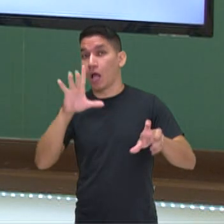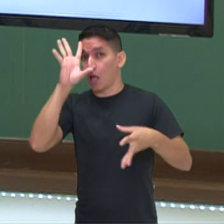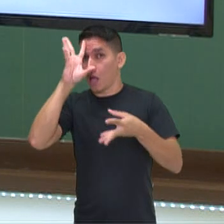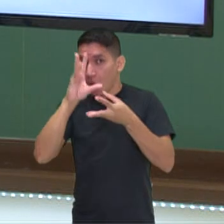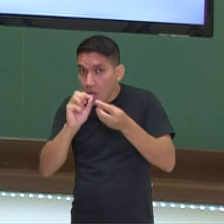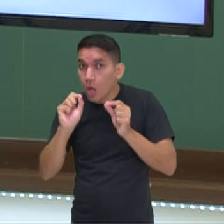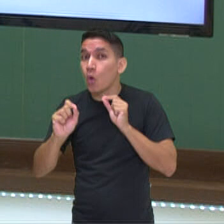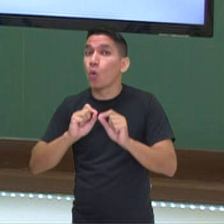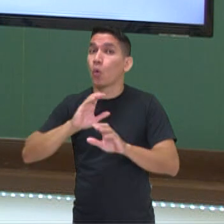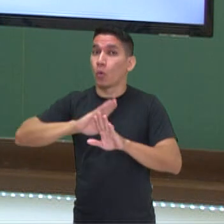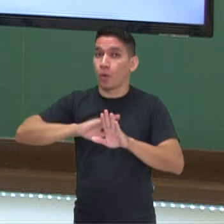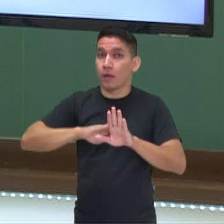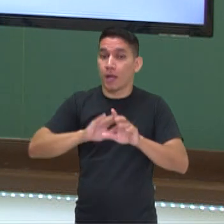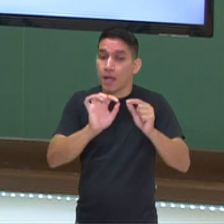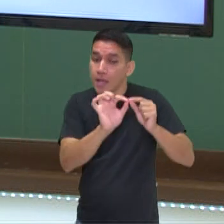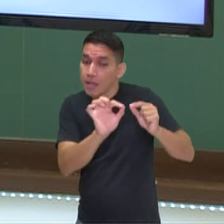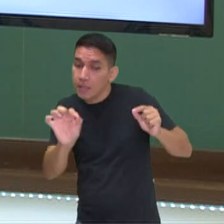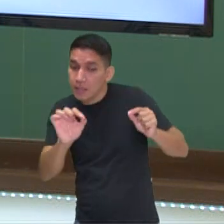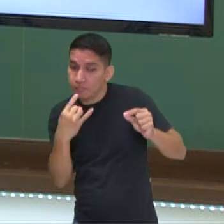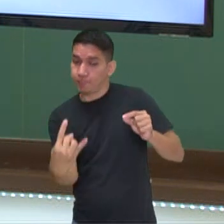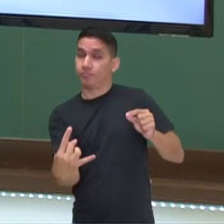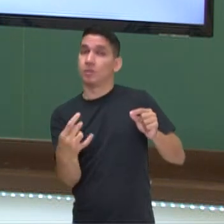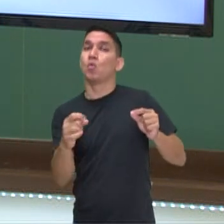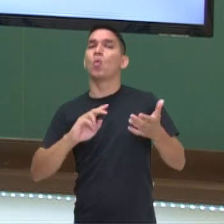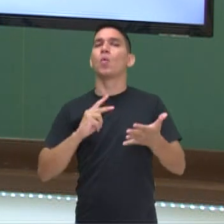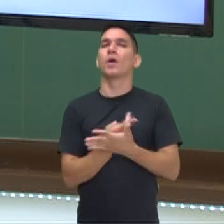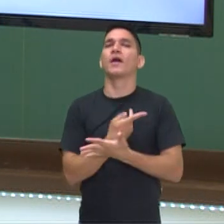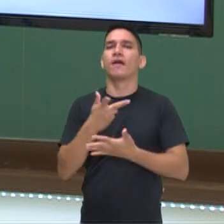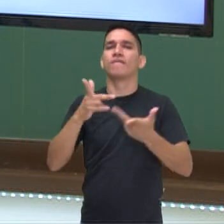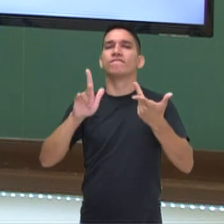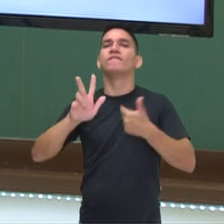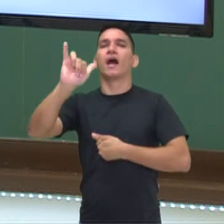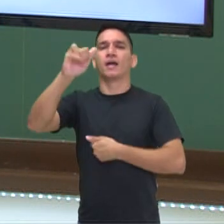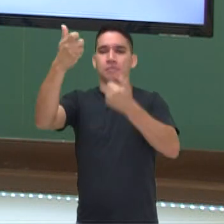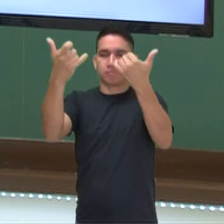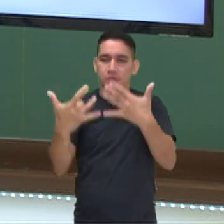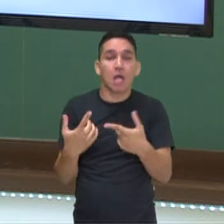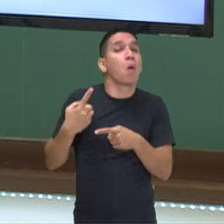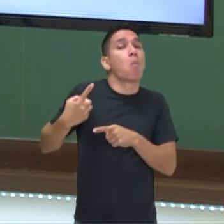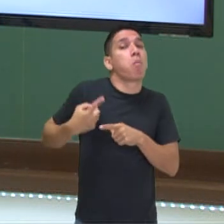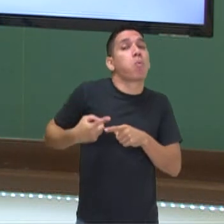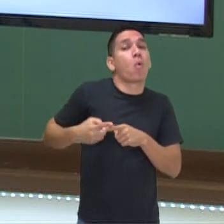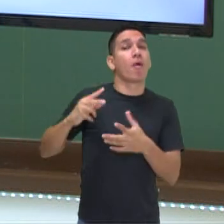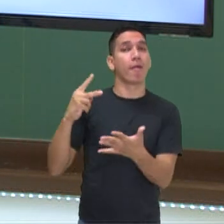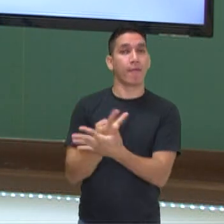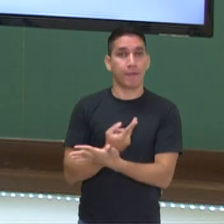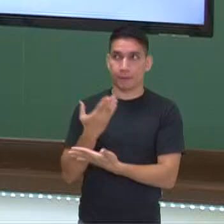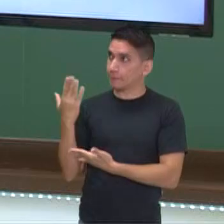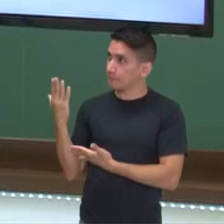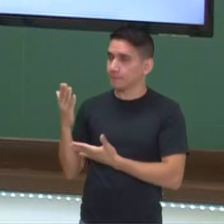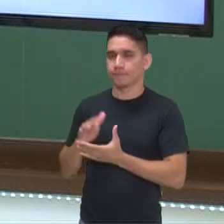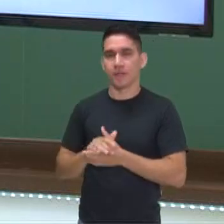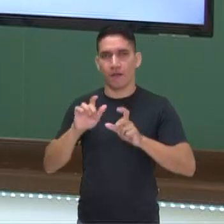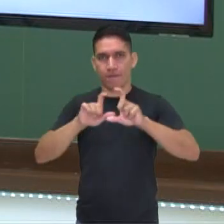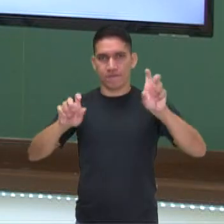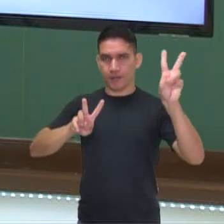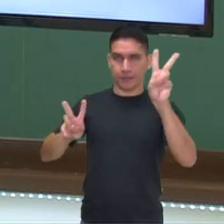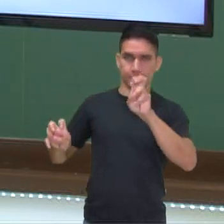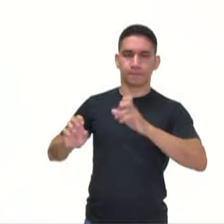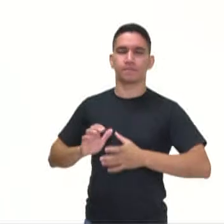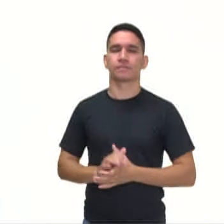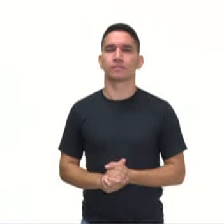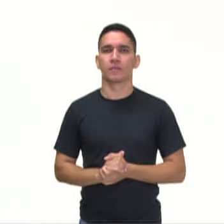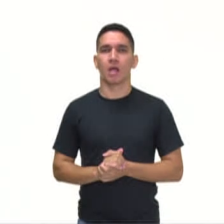frase, sublinhar o erro e a gente vai escrever uma justificativa para esse erro, né? Então olha aqui a frase, né?